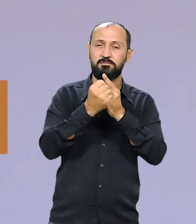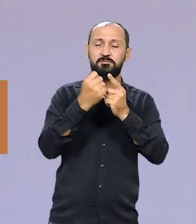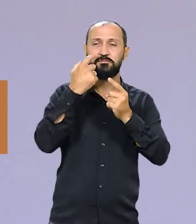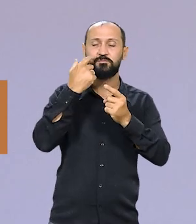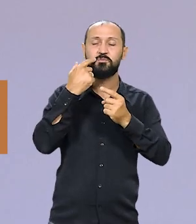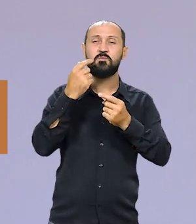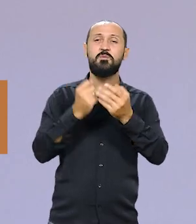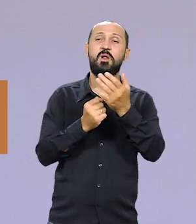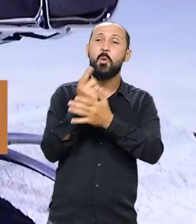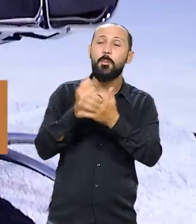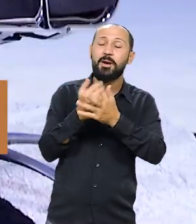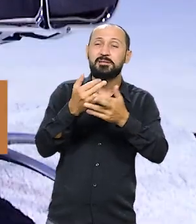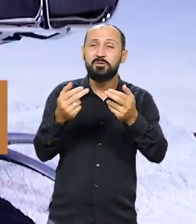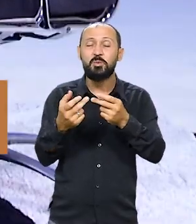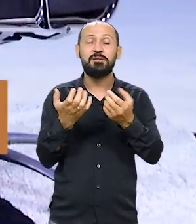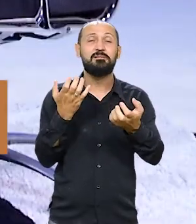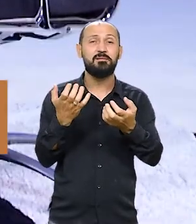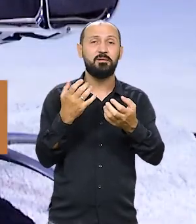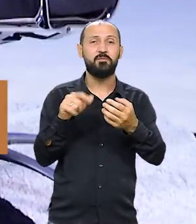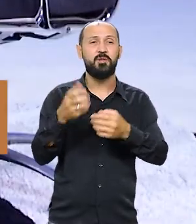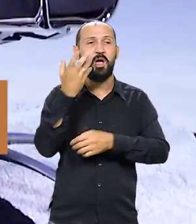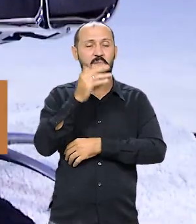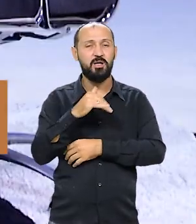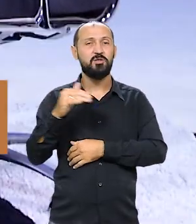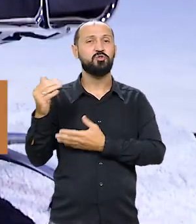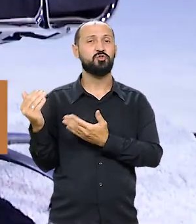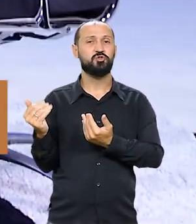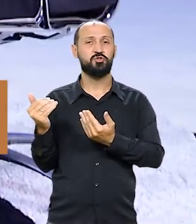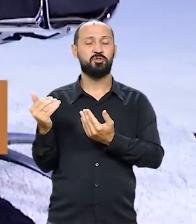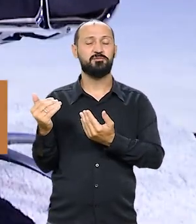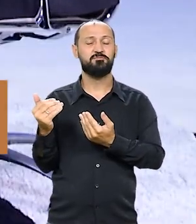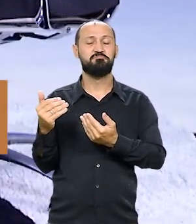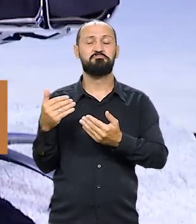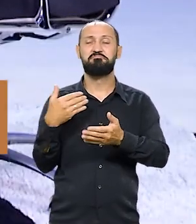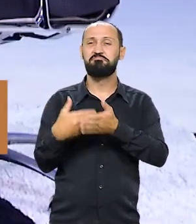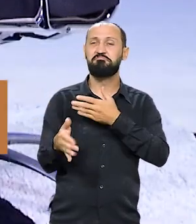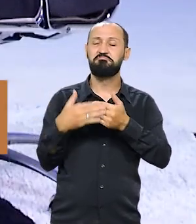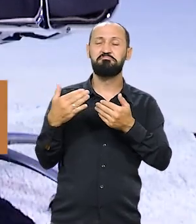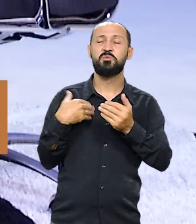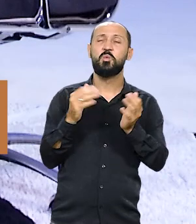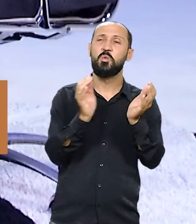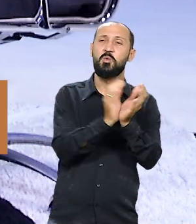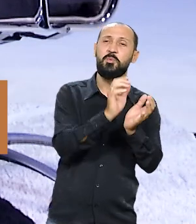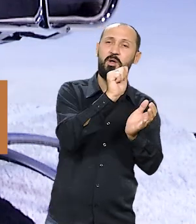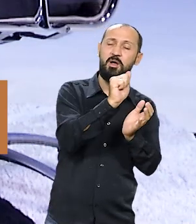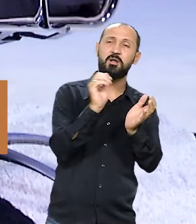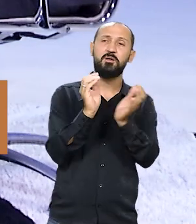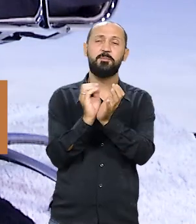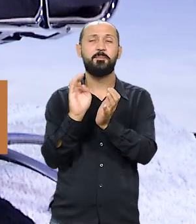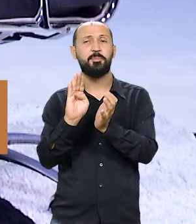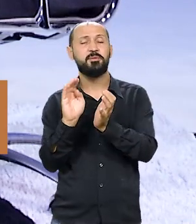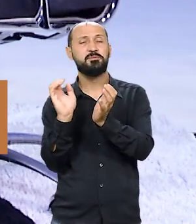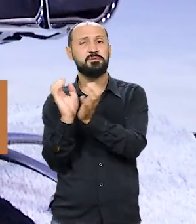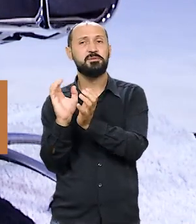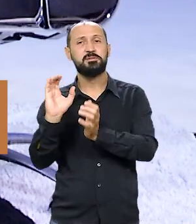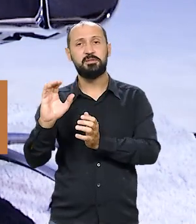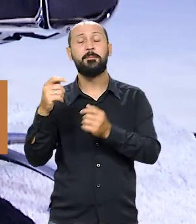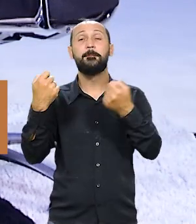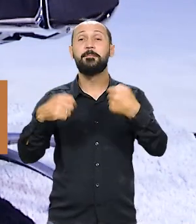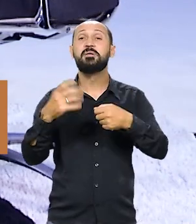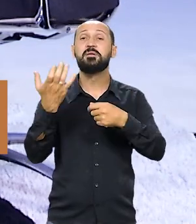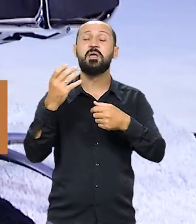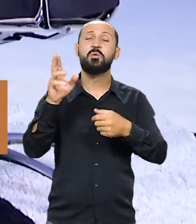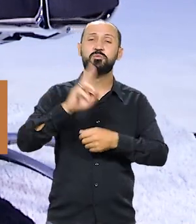consumo, porque a gente consome, e a criança e o adolescente, seja da classe A, da classe B ou da classe E,